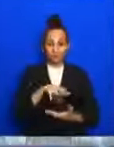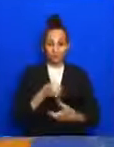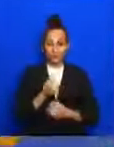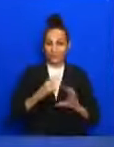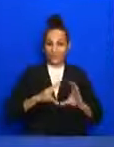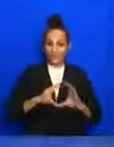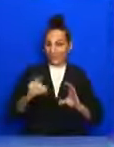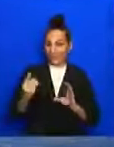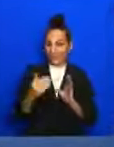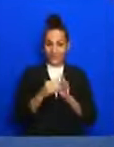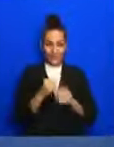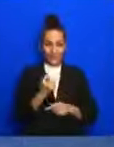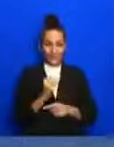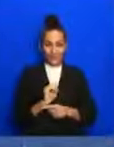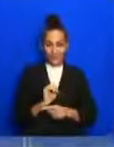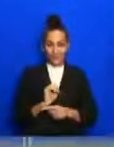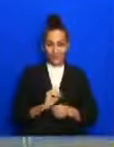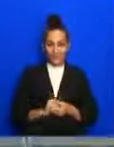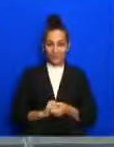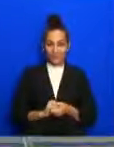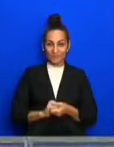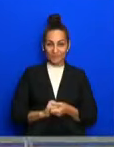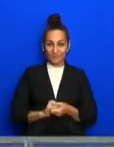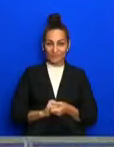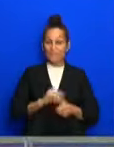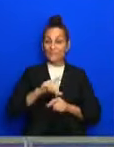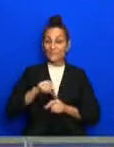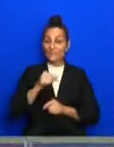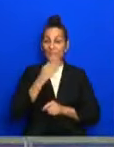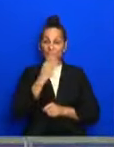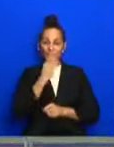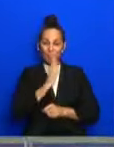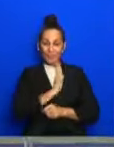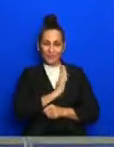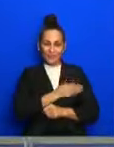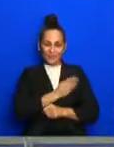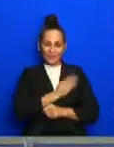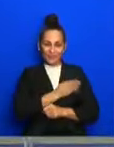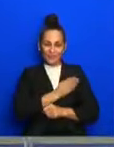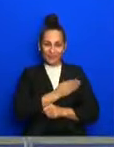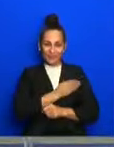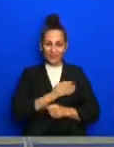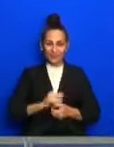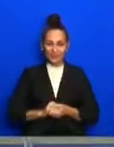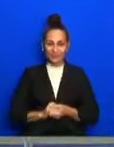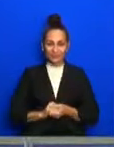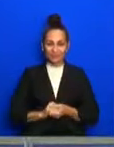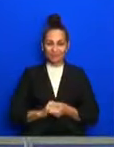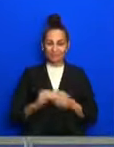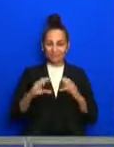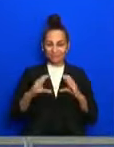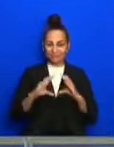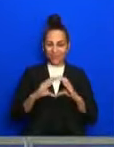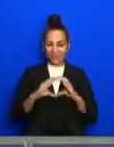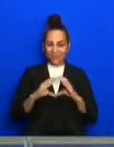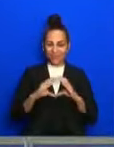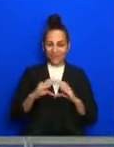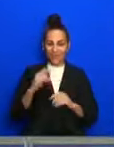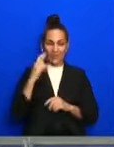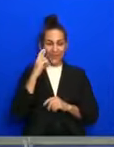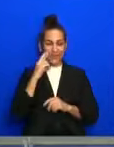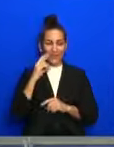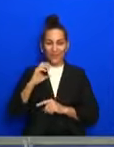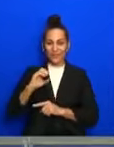embaralhando, 80 bolas numeradas de 0 a 80. Sorteio do time do coração. Bola